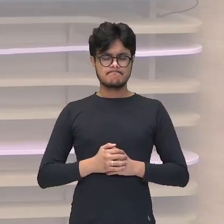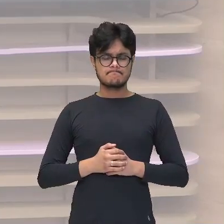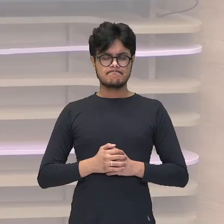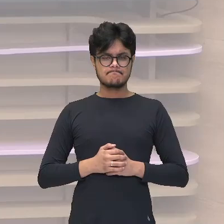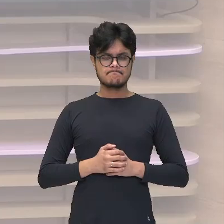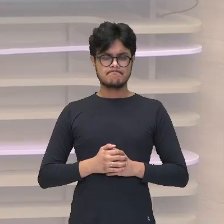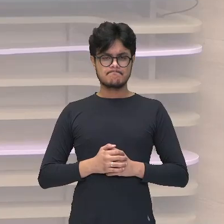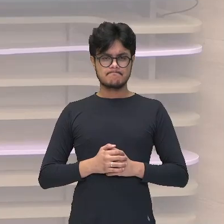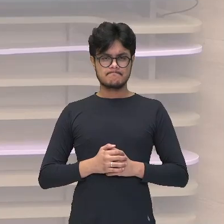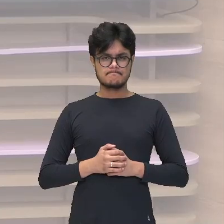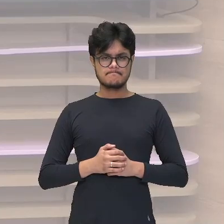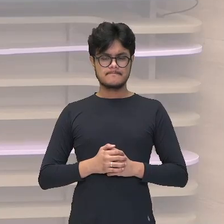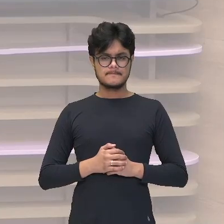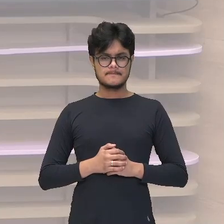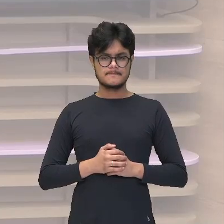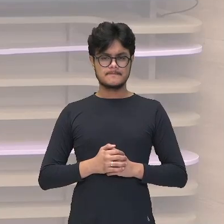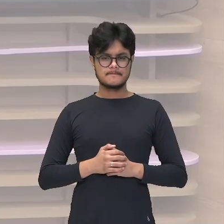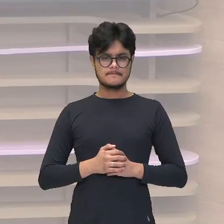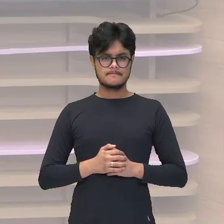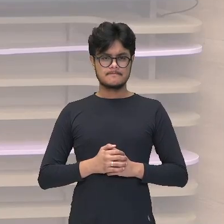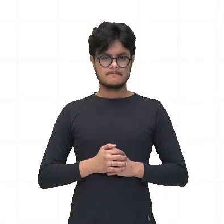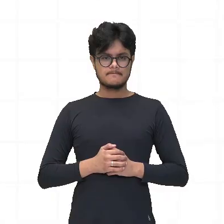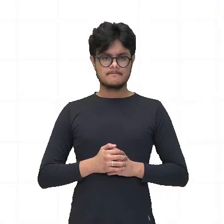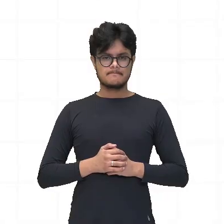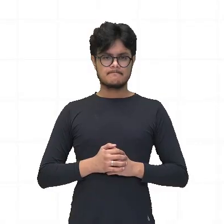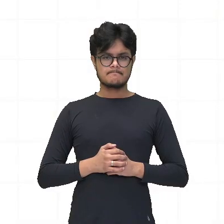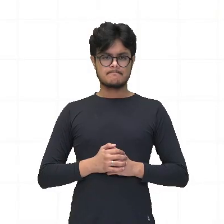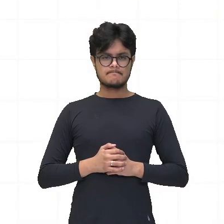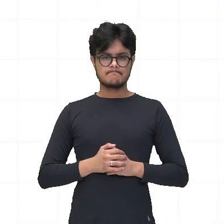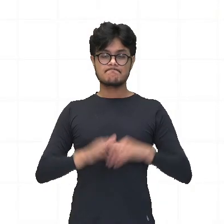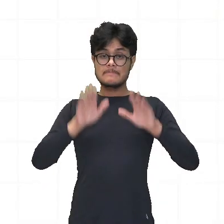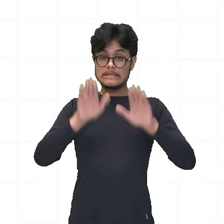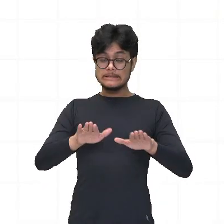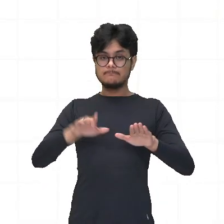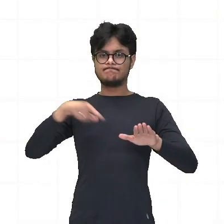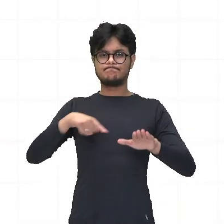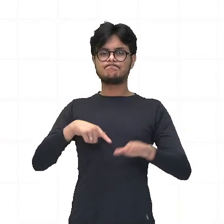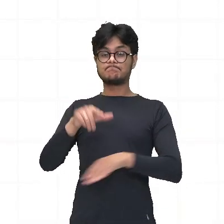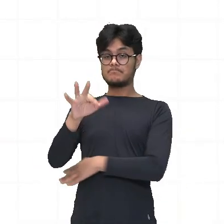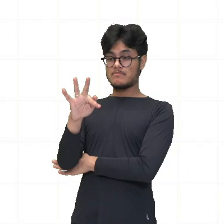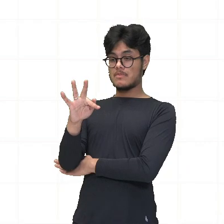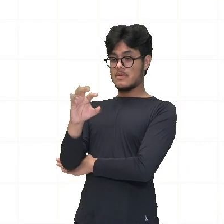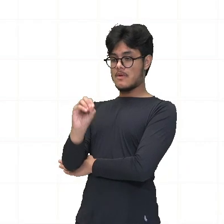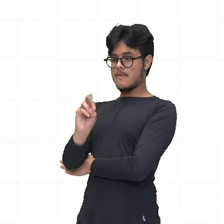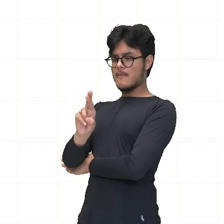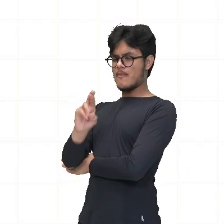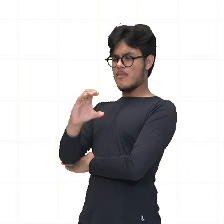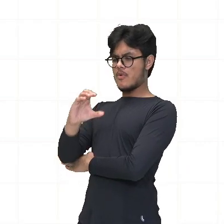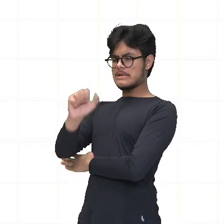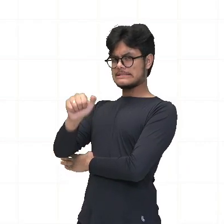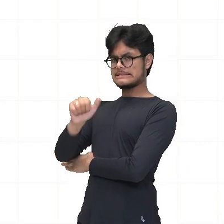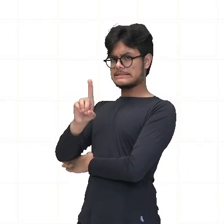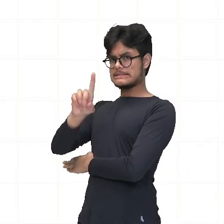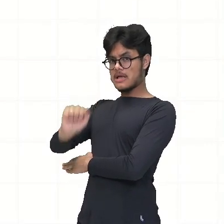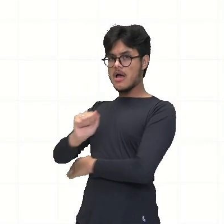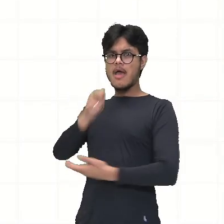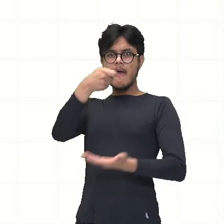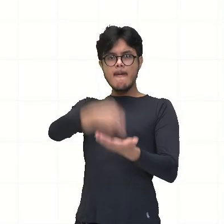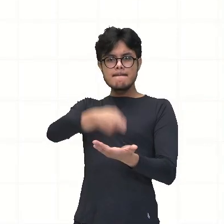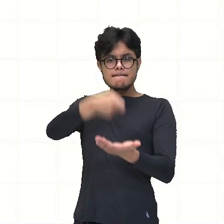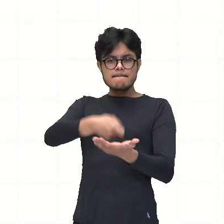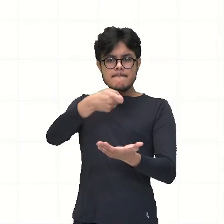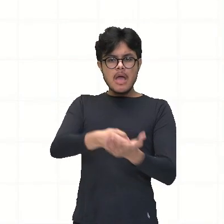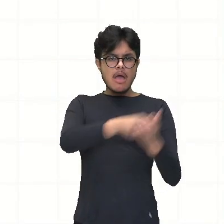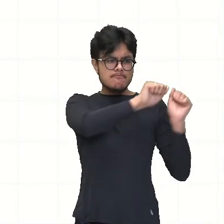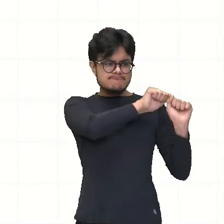vai observar inicialmente a imigração forçada, e nós temos esse deslocamento, essa movimentação, tá